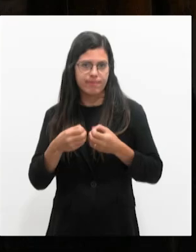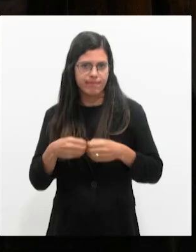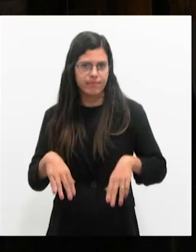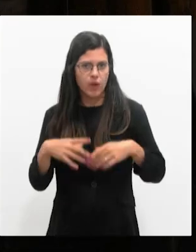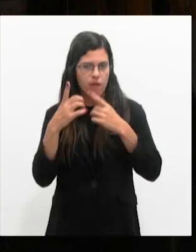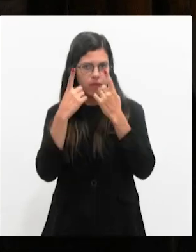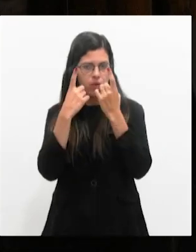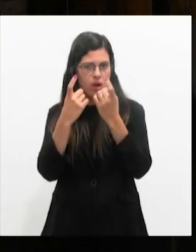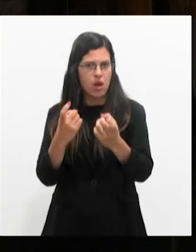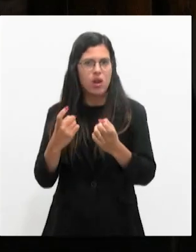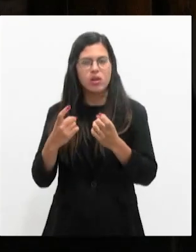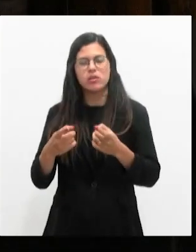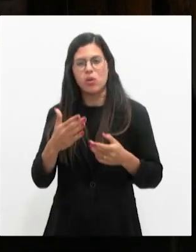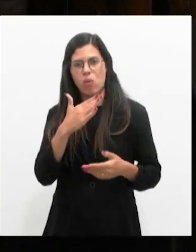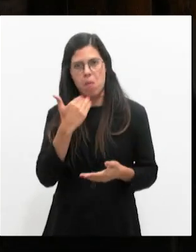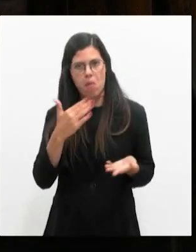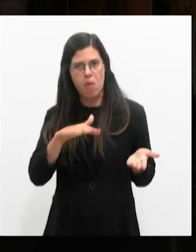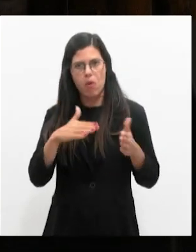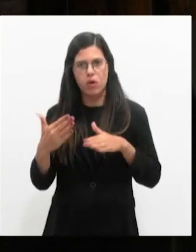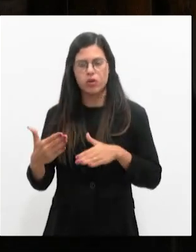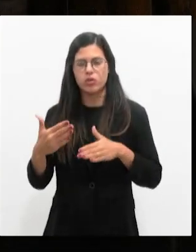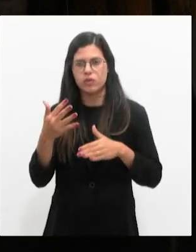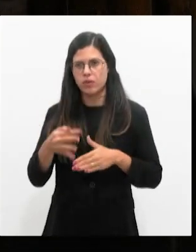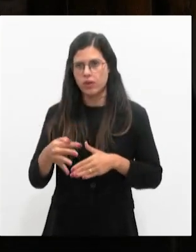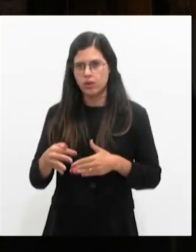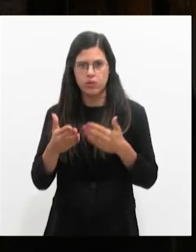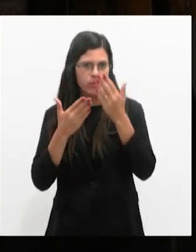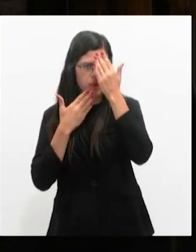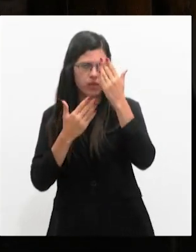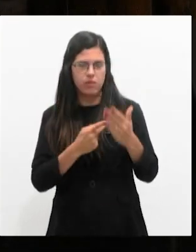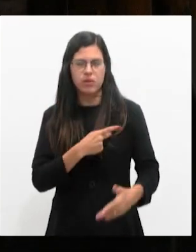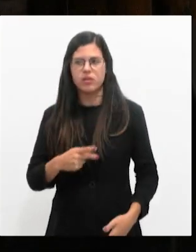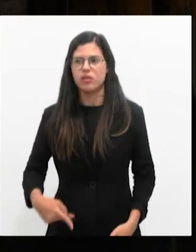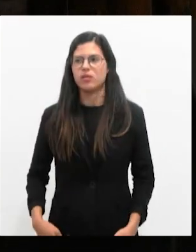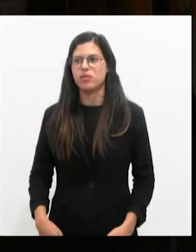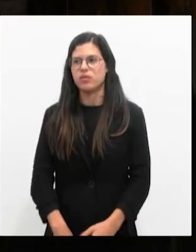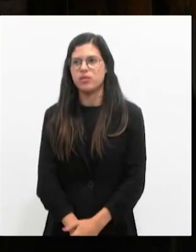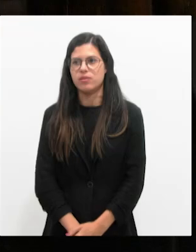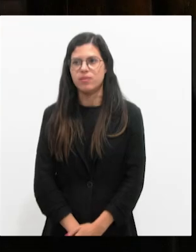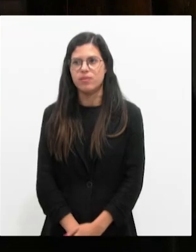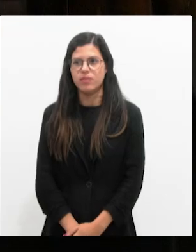mortes e feridos. Muito obrigado, senhor presidente.